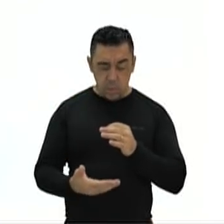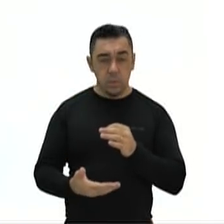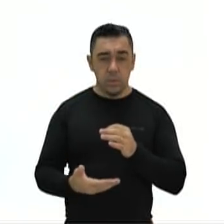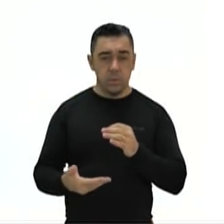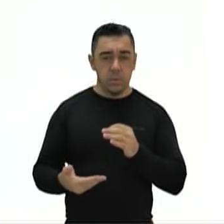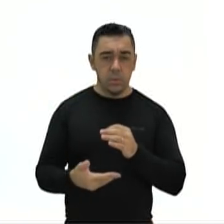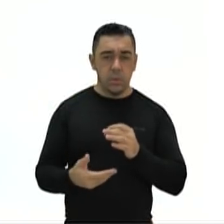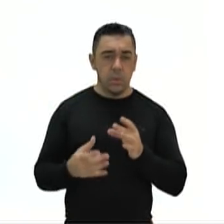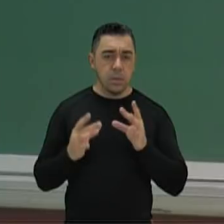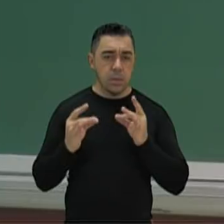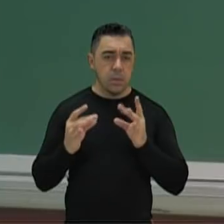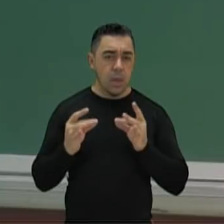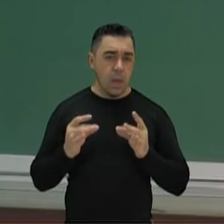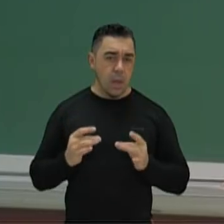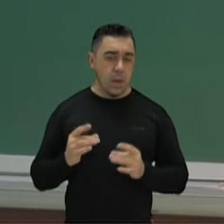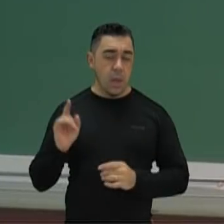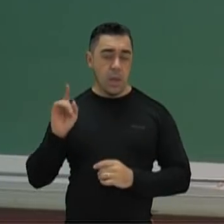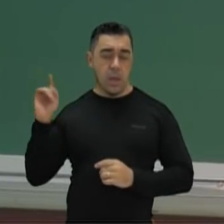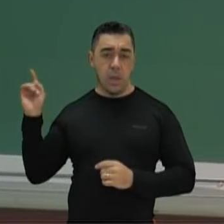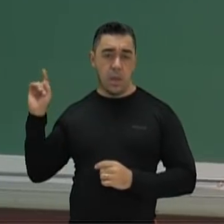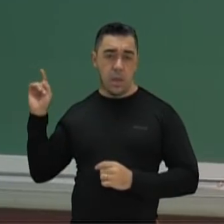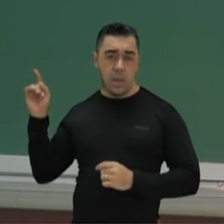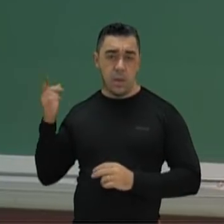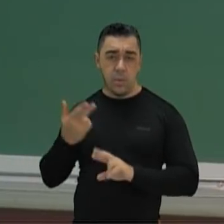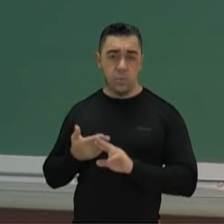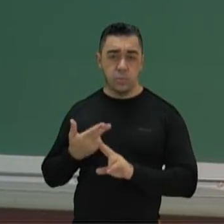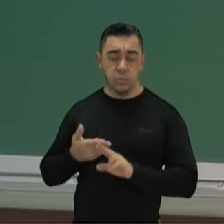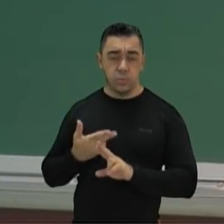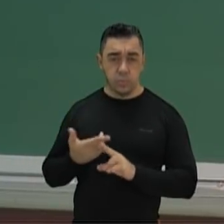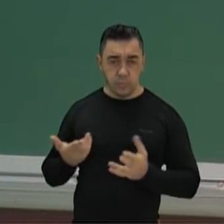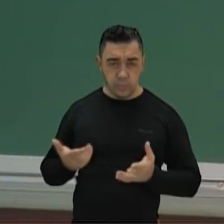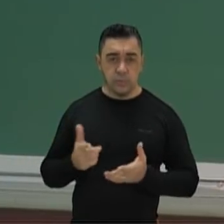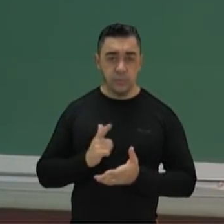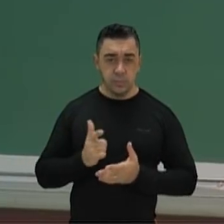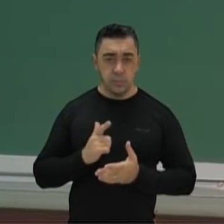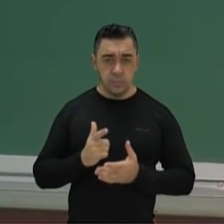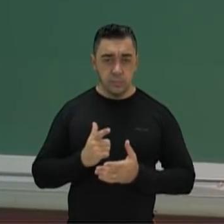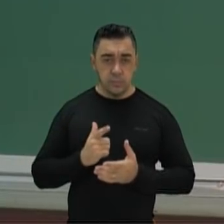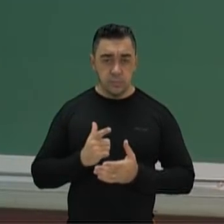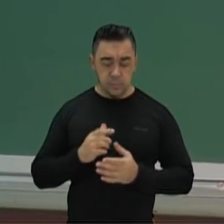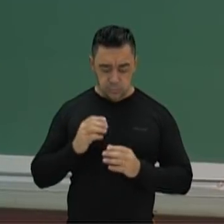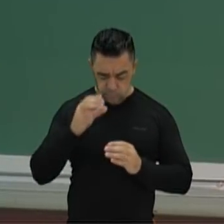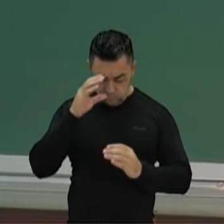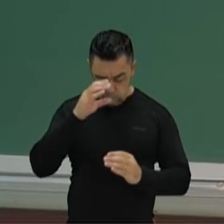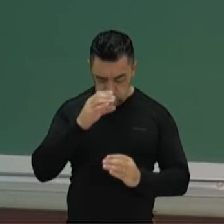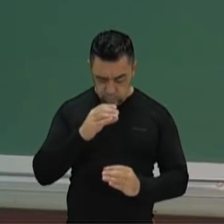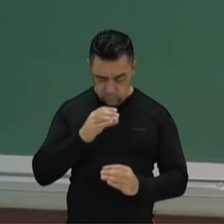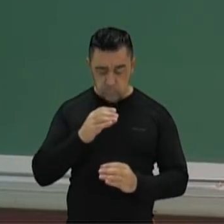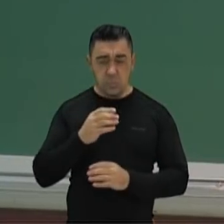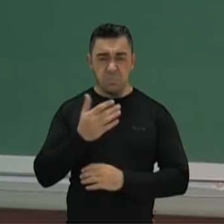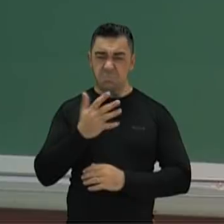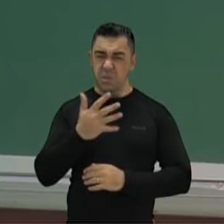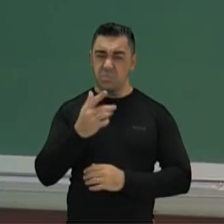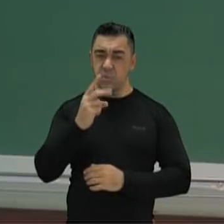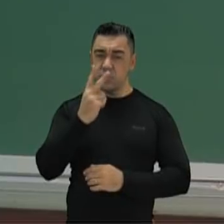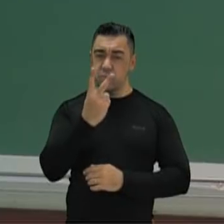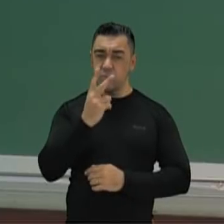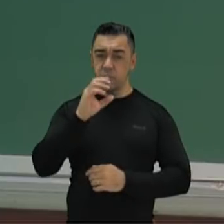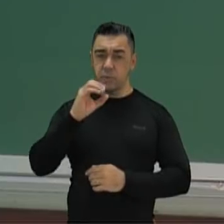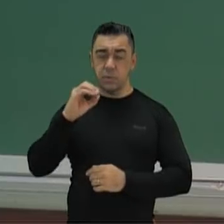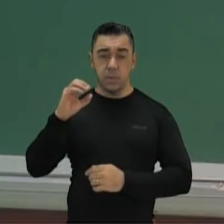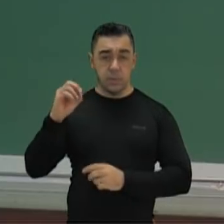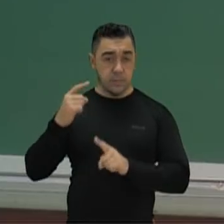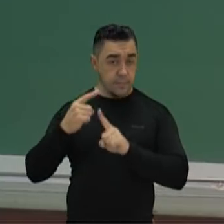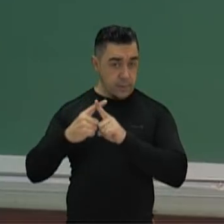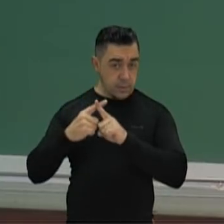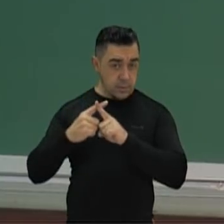detalhes. O microscópio que o Hooke usou, ele aproximava mais ou menos 200 vezes uma determinada